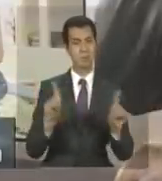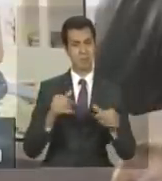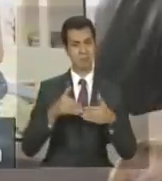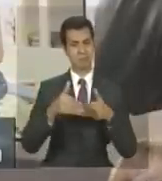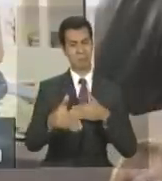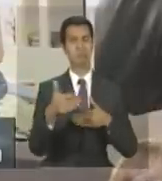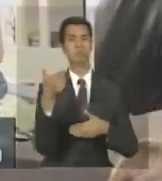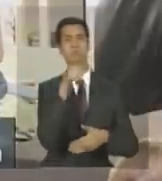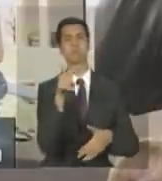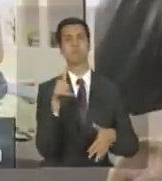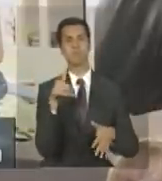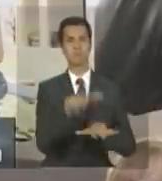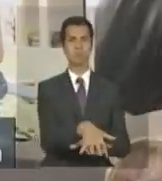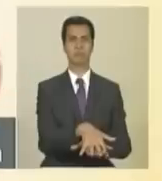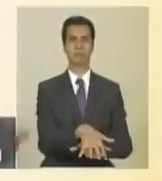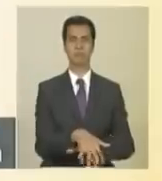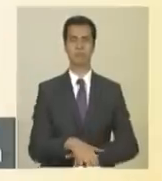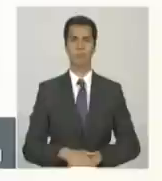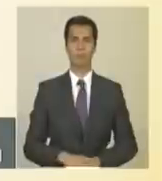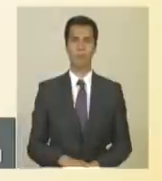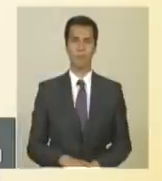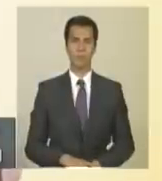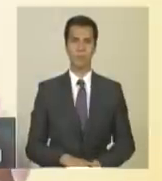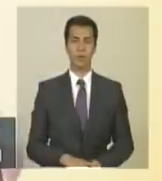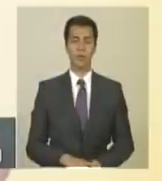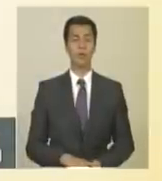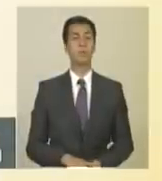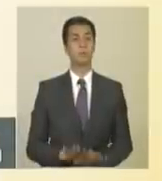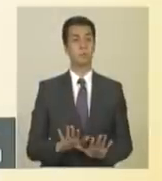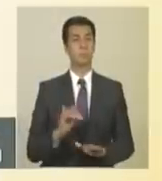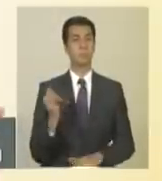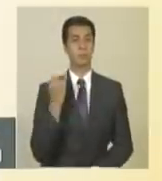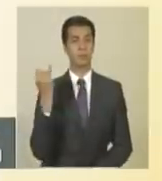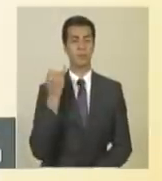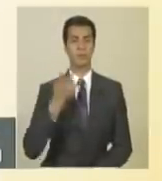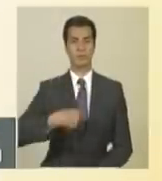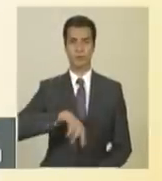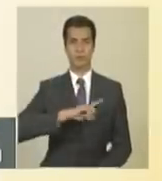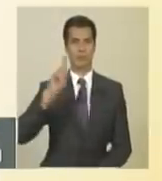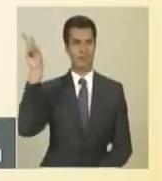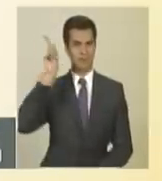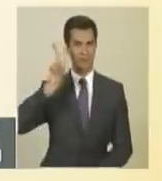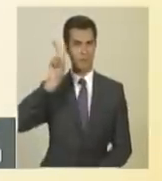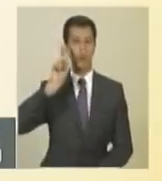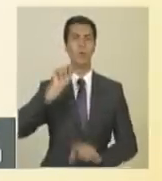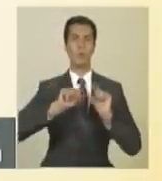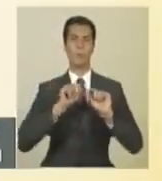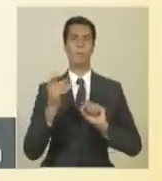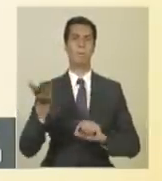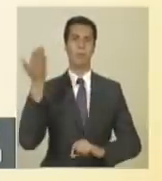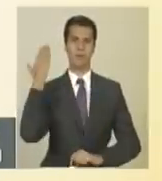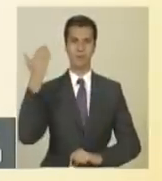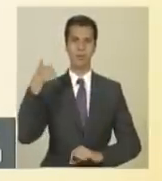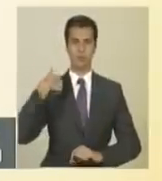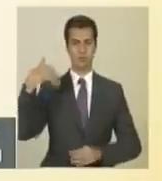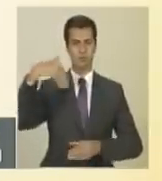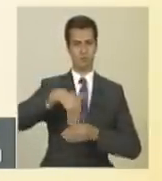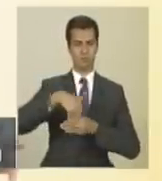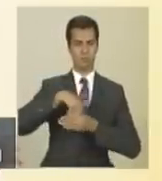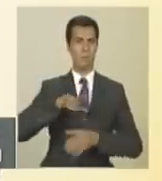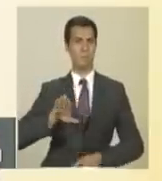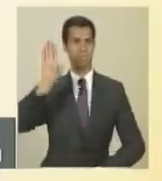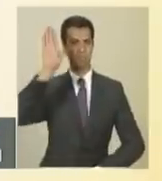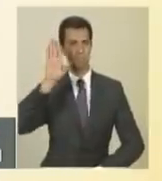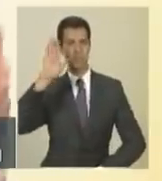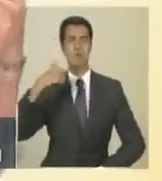E aí é importante que a gente lembre uma coisa. Na minha campanha eleitoral, eu visitei